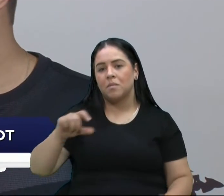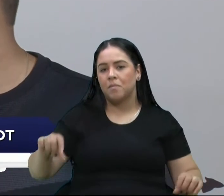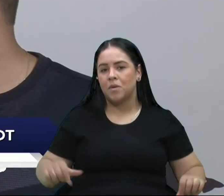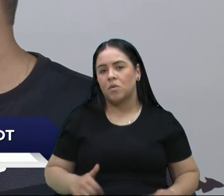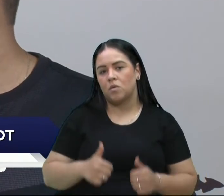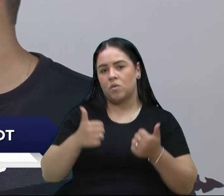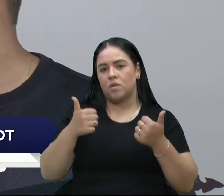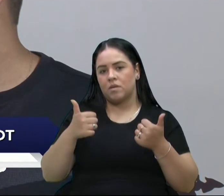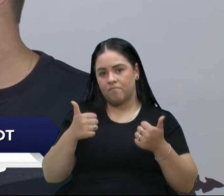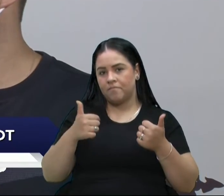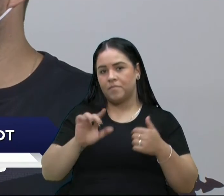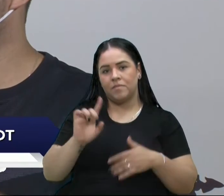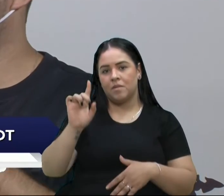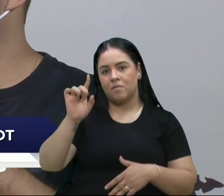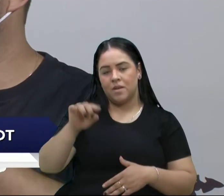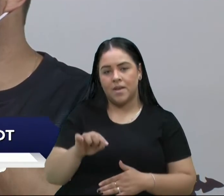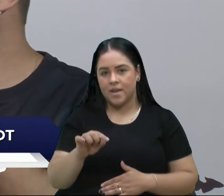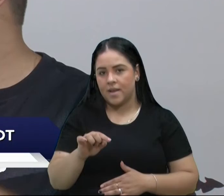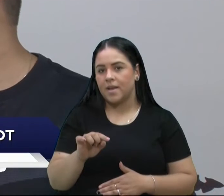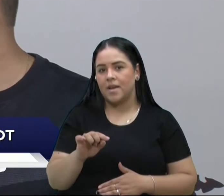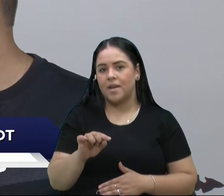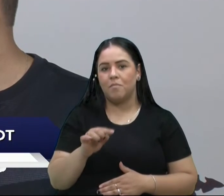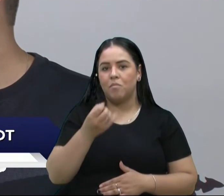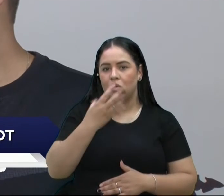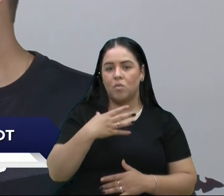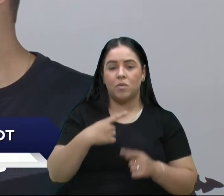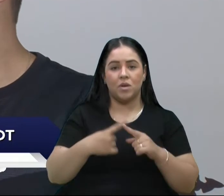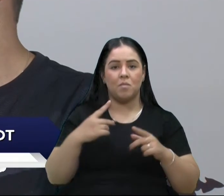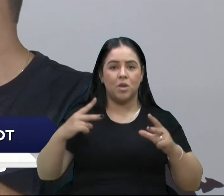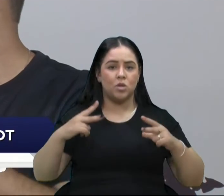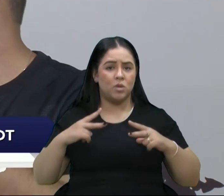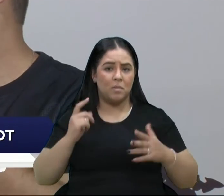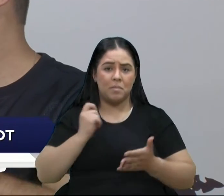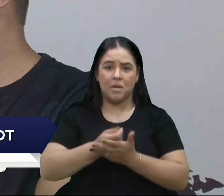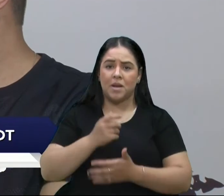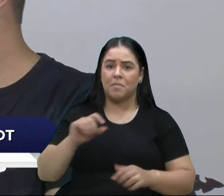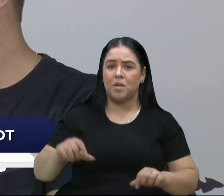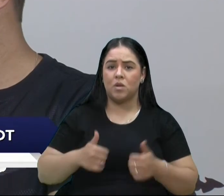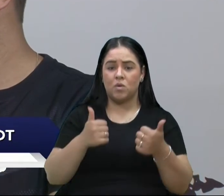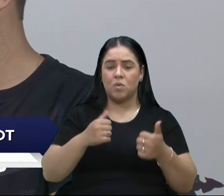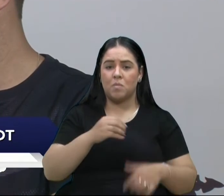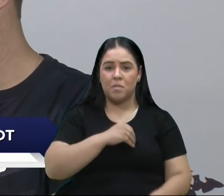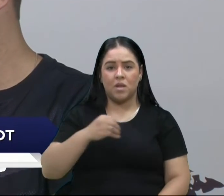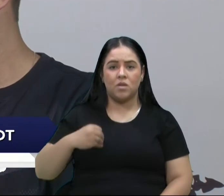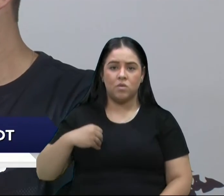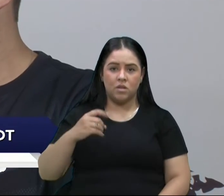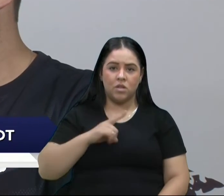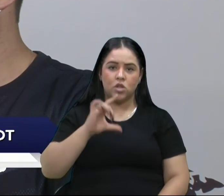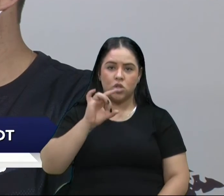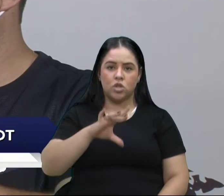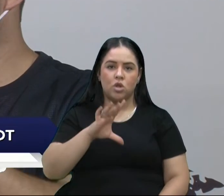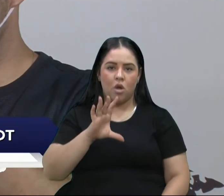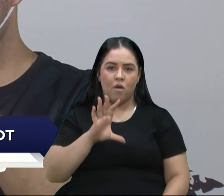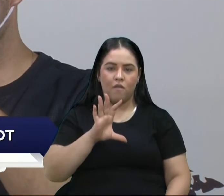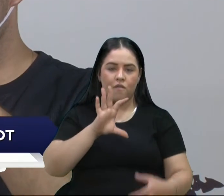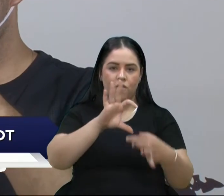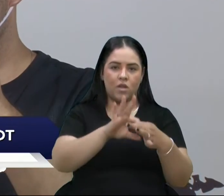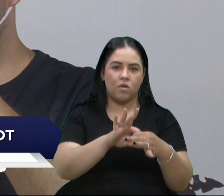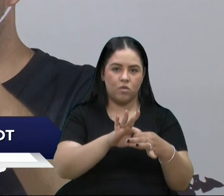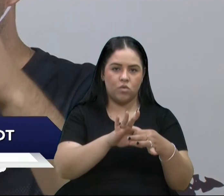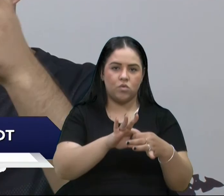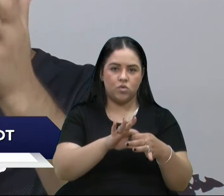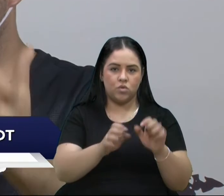médicos, porque não é atrativa, né? A rede privada paga muito mais. Muitos médicos querem só manter o vínculo com o município. Então, nós